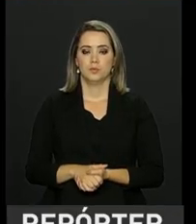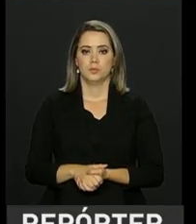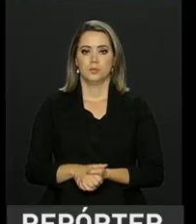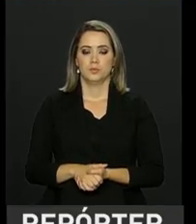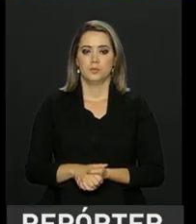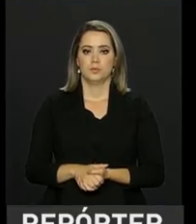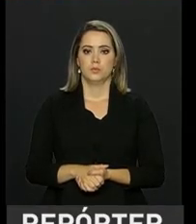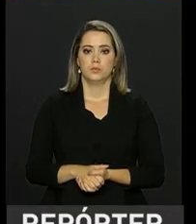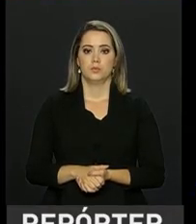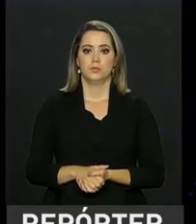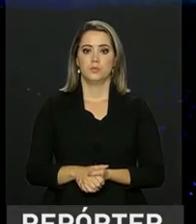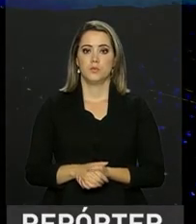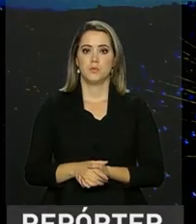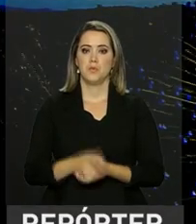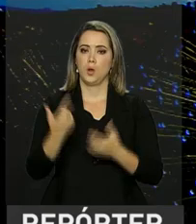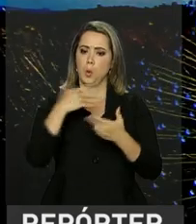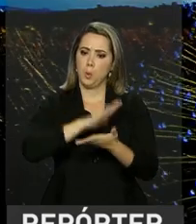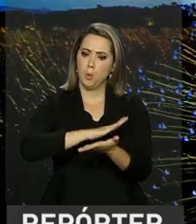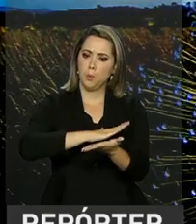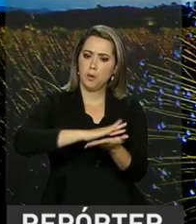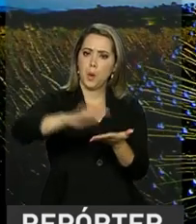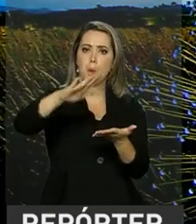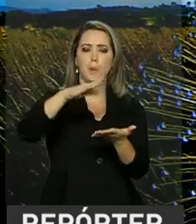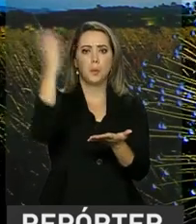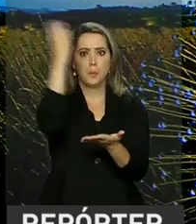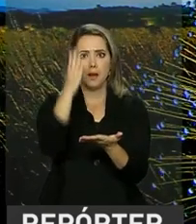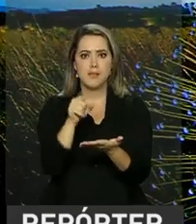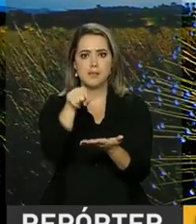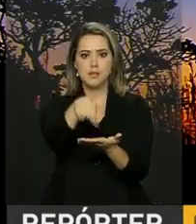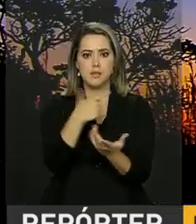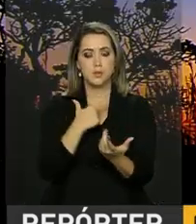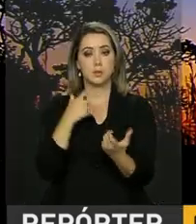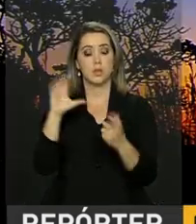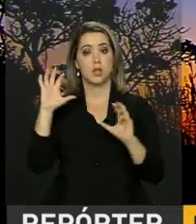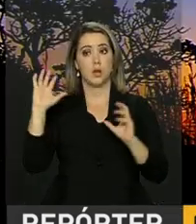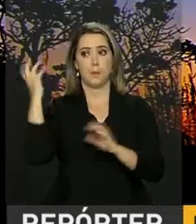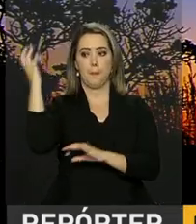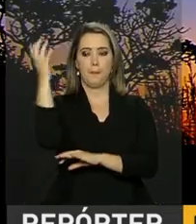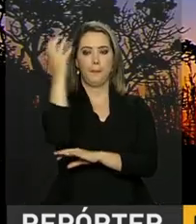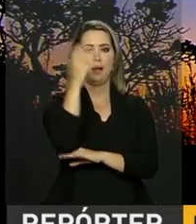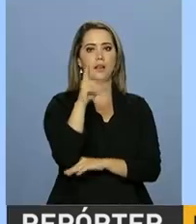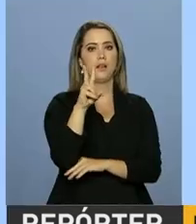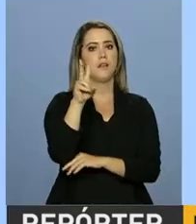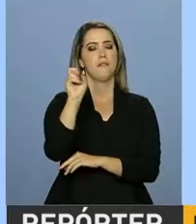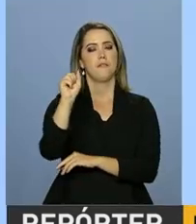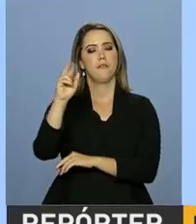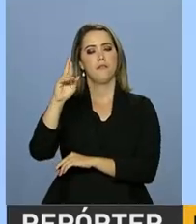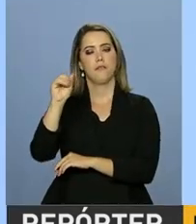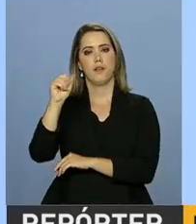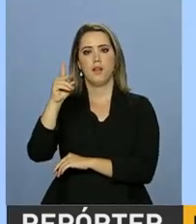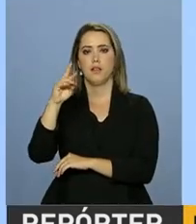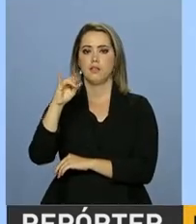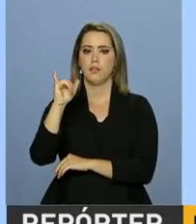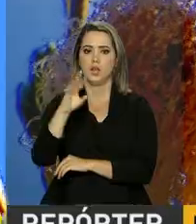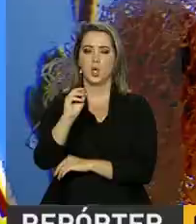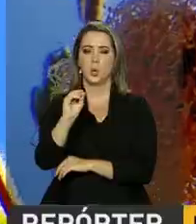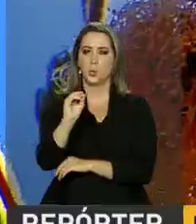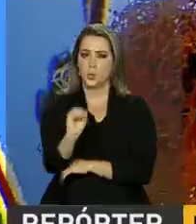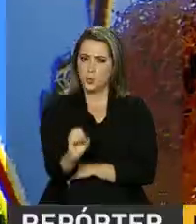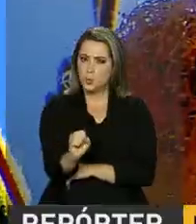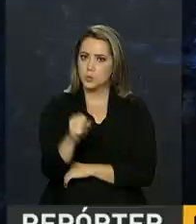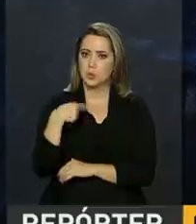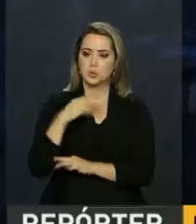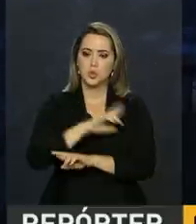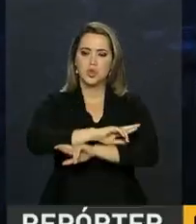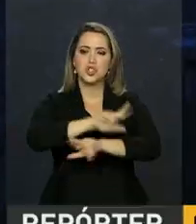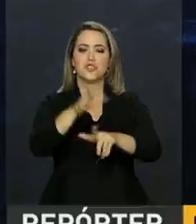No meio do Planalto Central, o Parque Nacional da Chapada dos Veadeiros, um espaço que encanta pela variedade de animais,